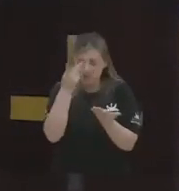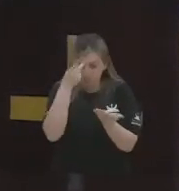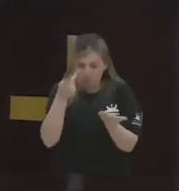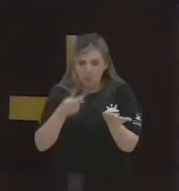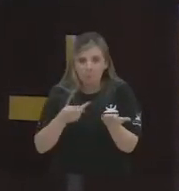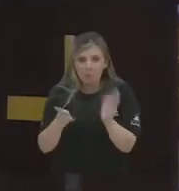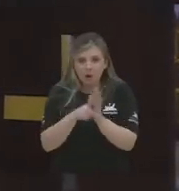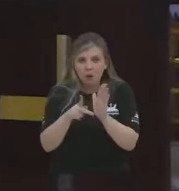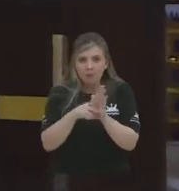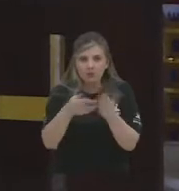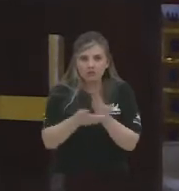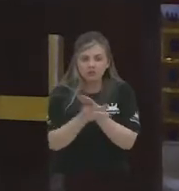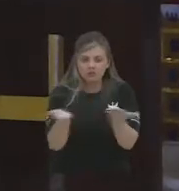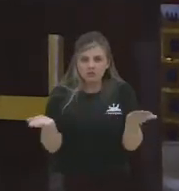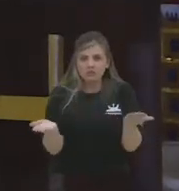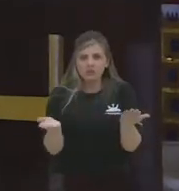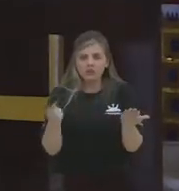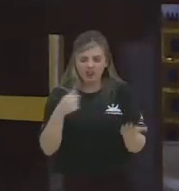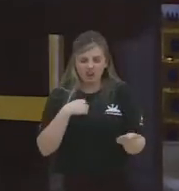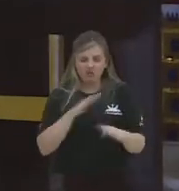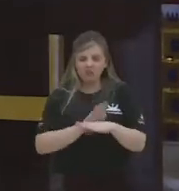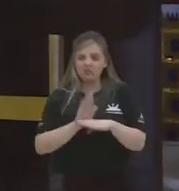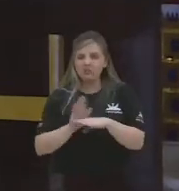o que, que eu estou ajudando?